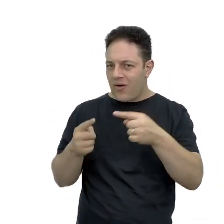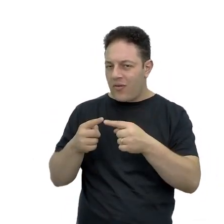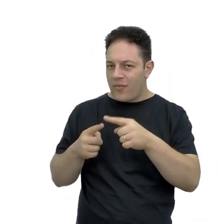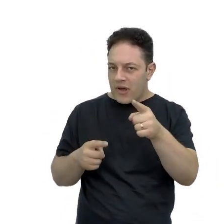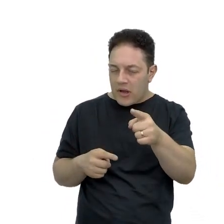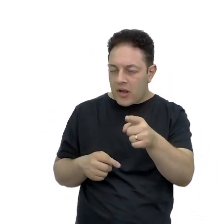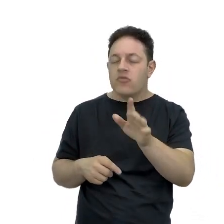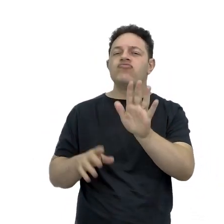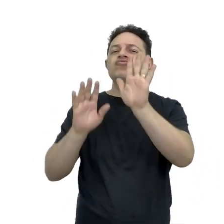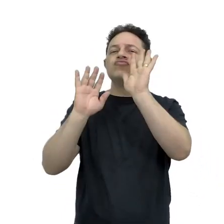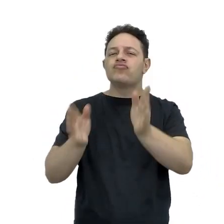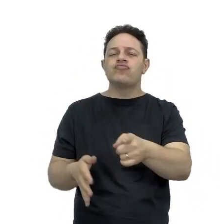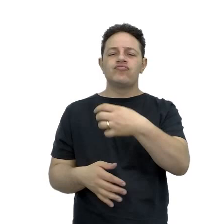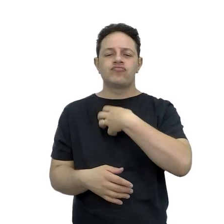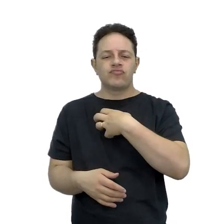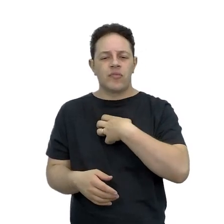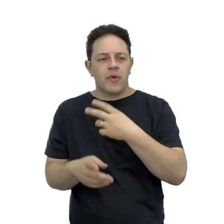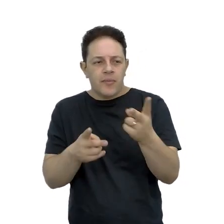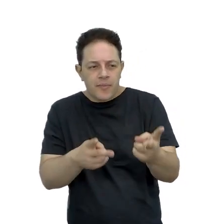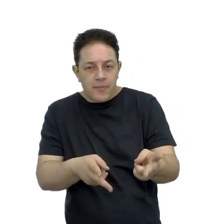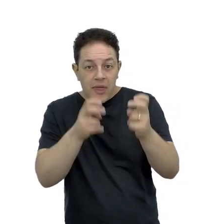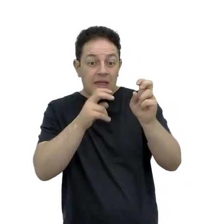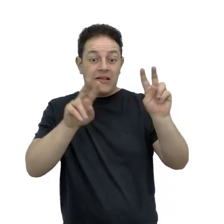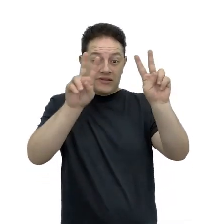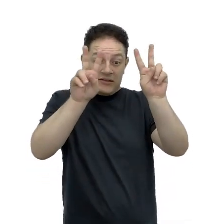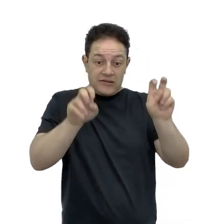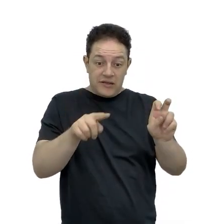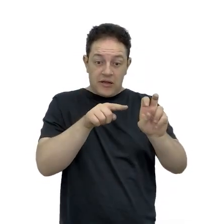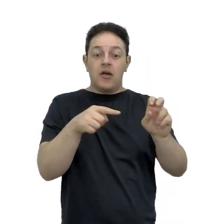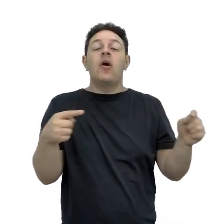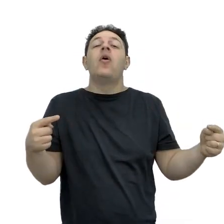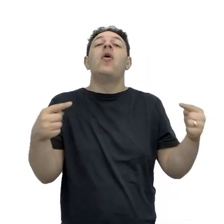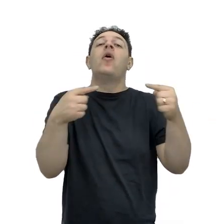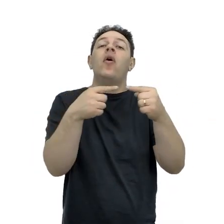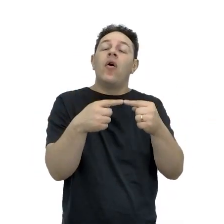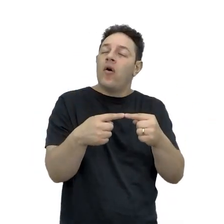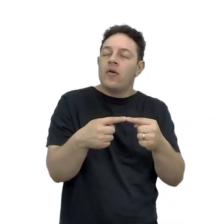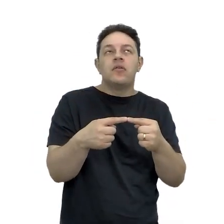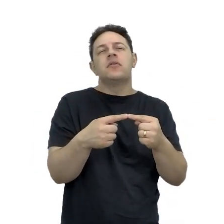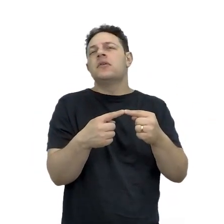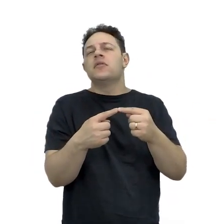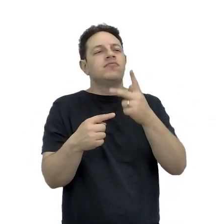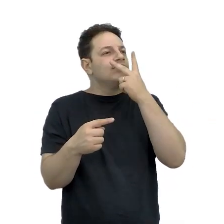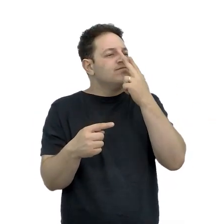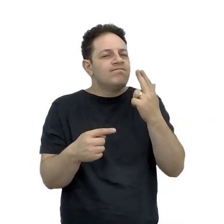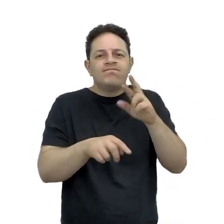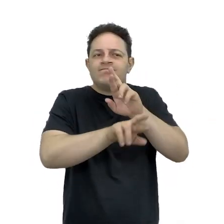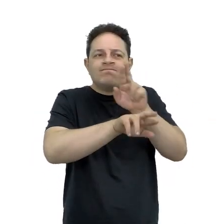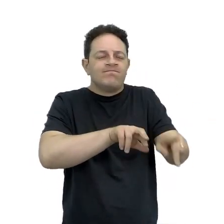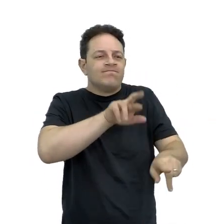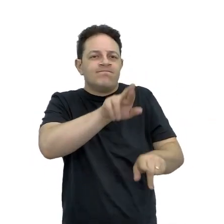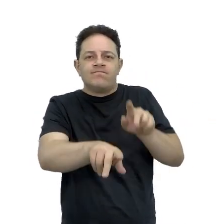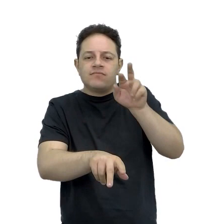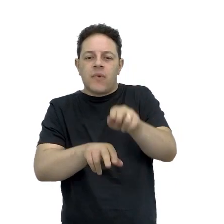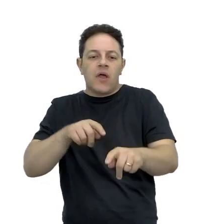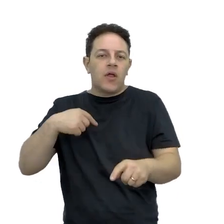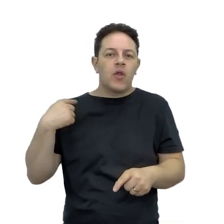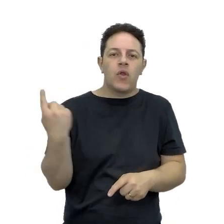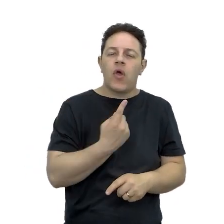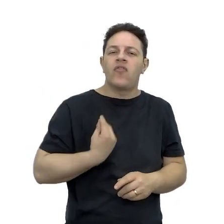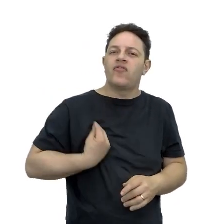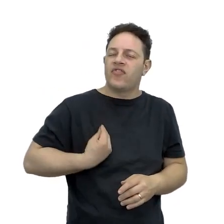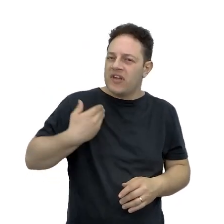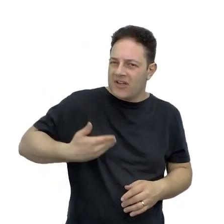já percebeu que essa temática ela está envolvida em muitas das nossas